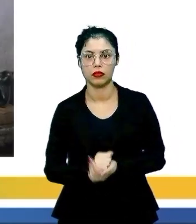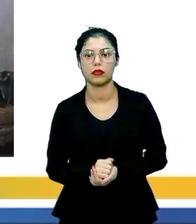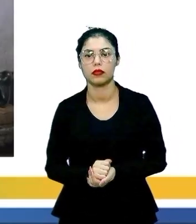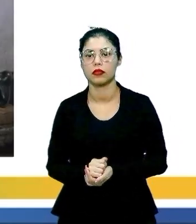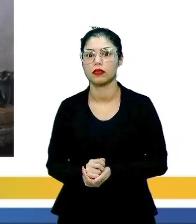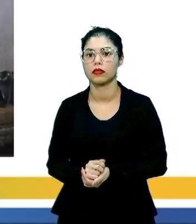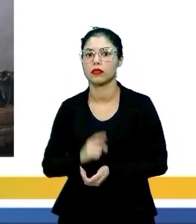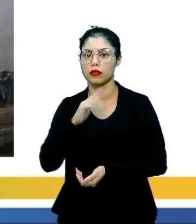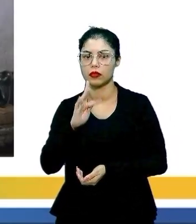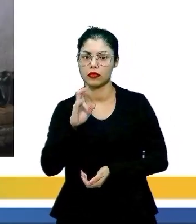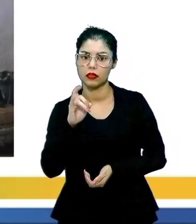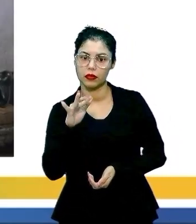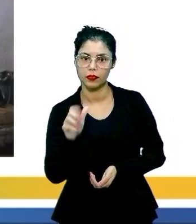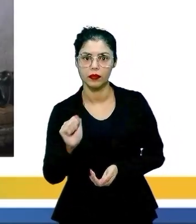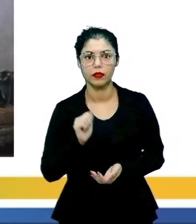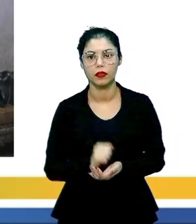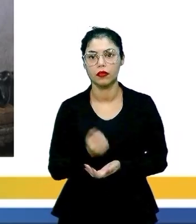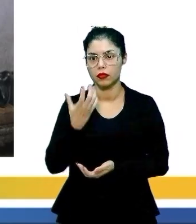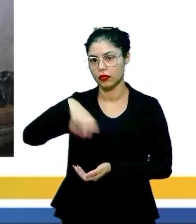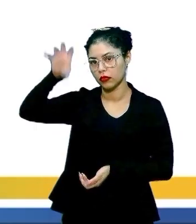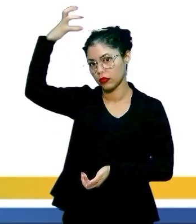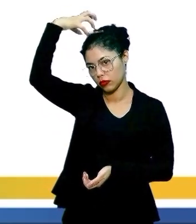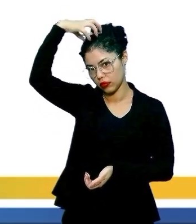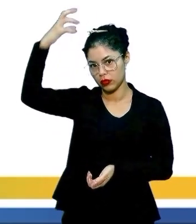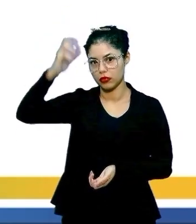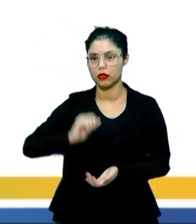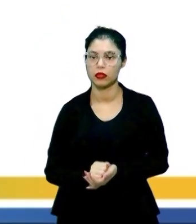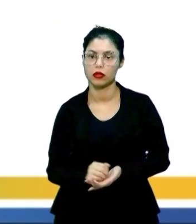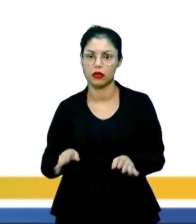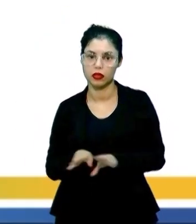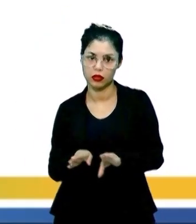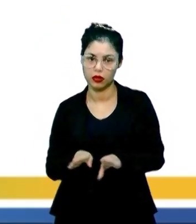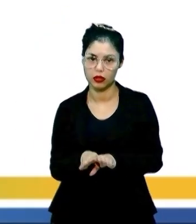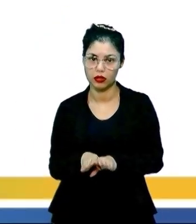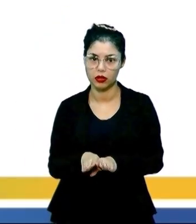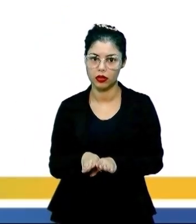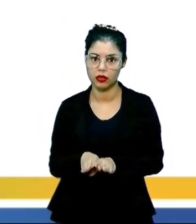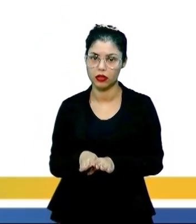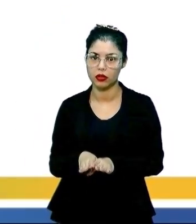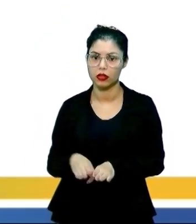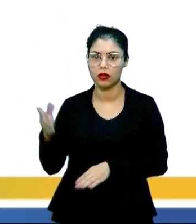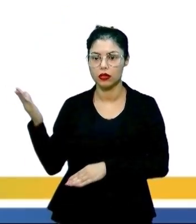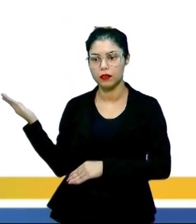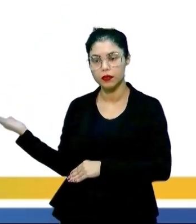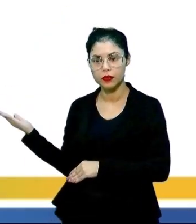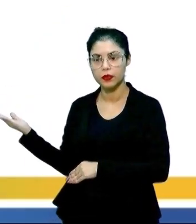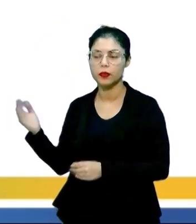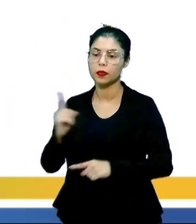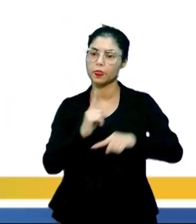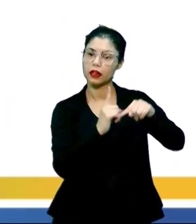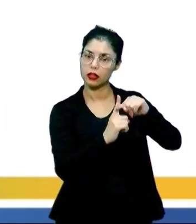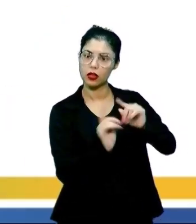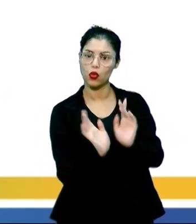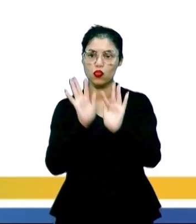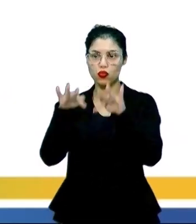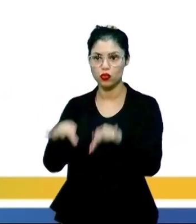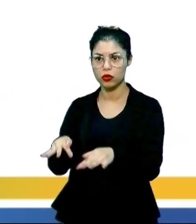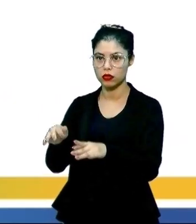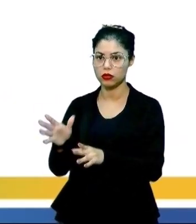tenho a flagelação, a coroação dos espinhos, a colocação da cruz e, por final,